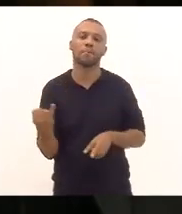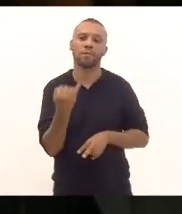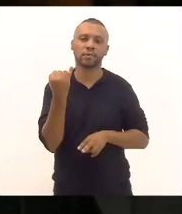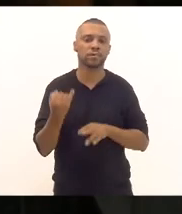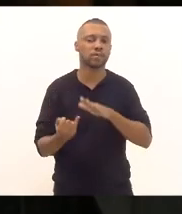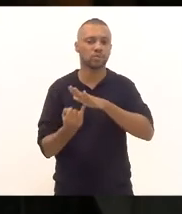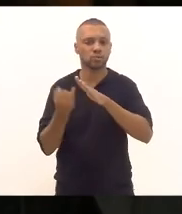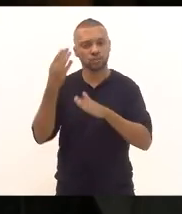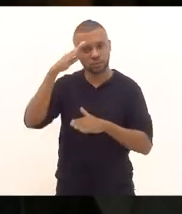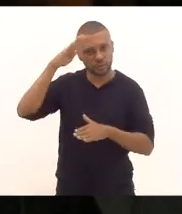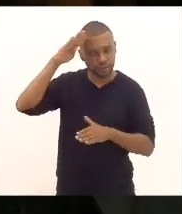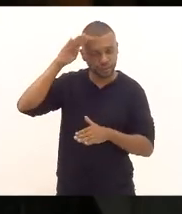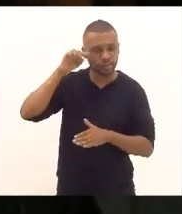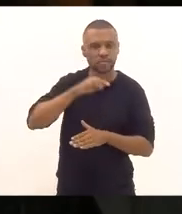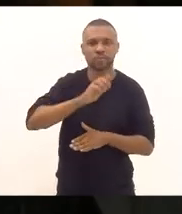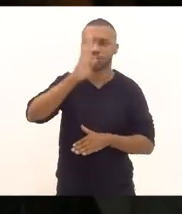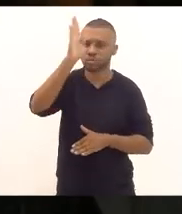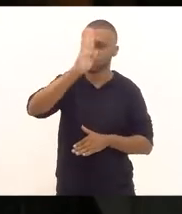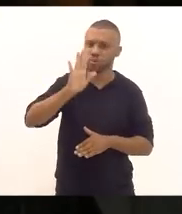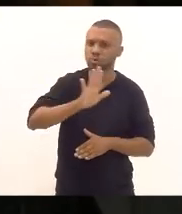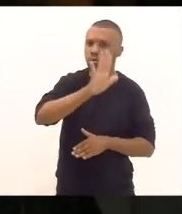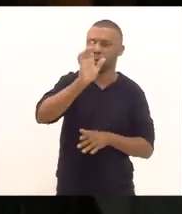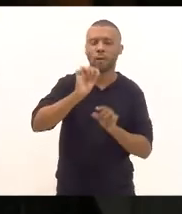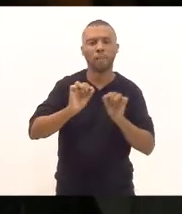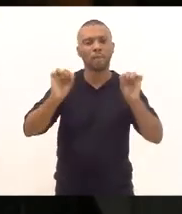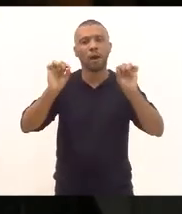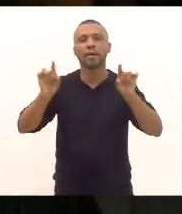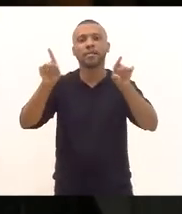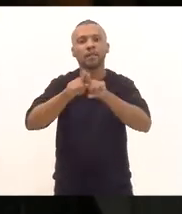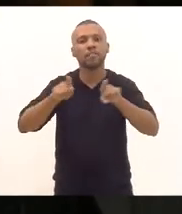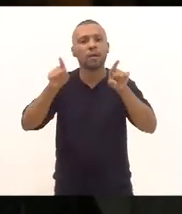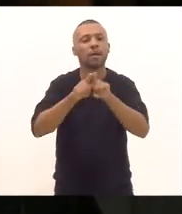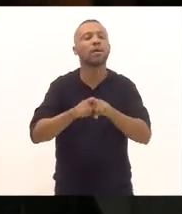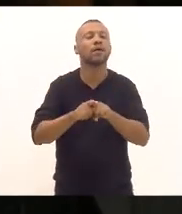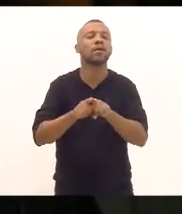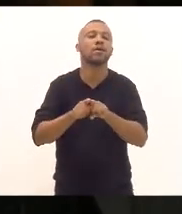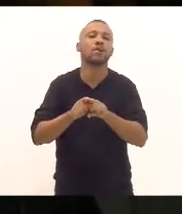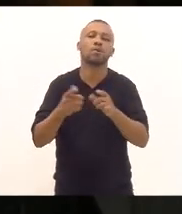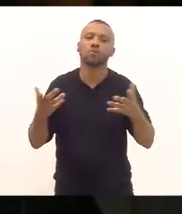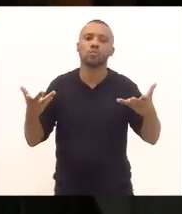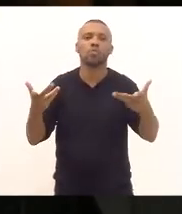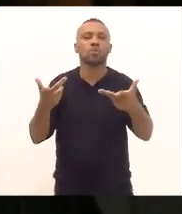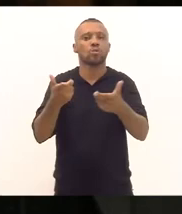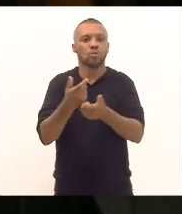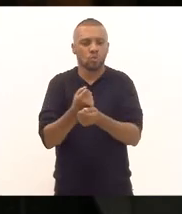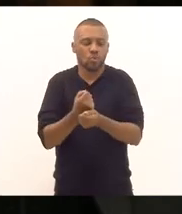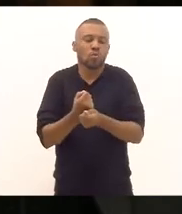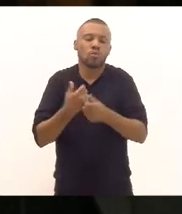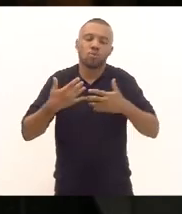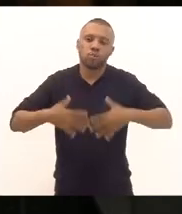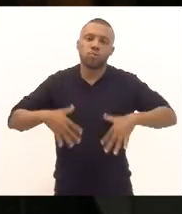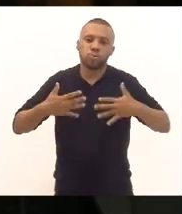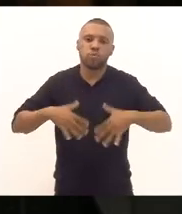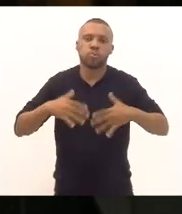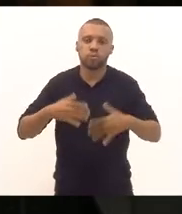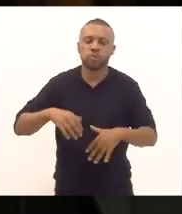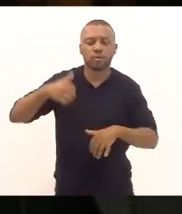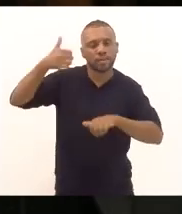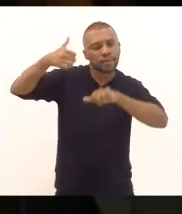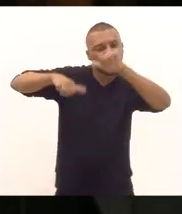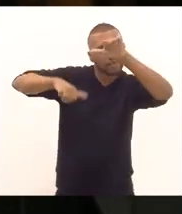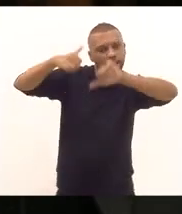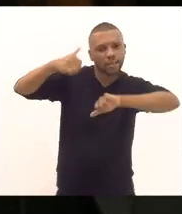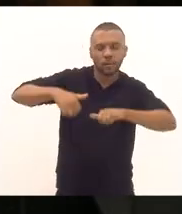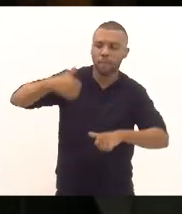instituição acadêmica do Brasil é inclusive muito bem qualificada de padrãozinha nos rankings de